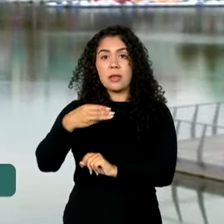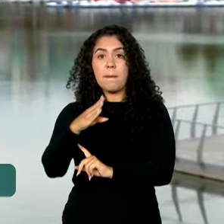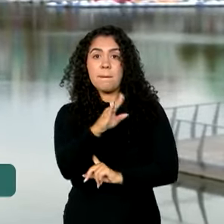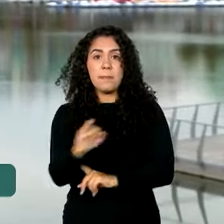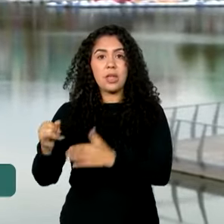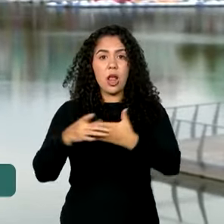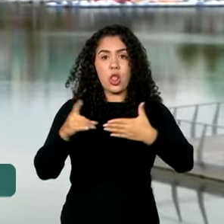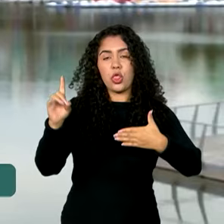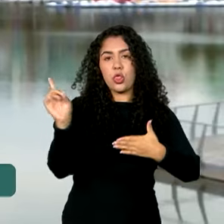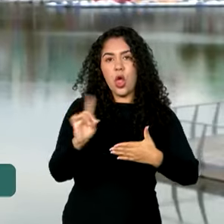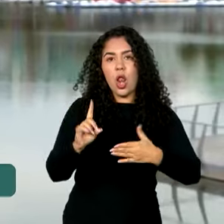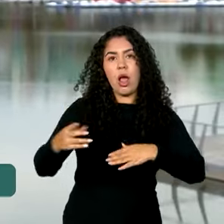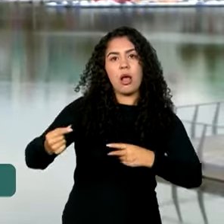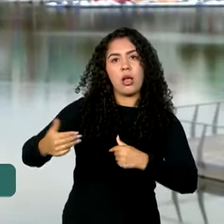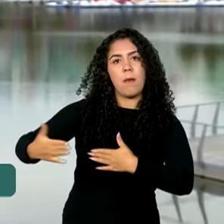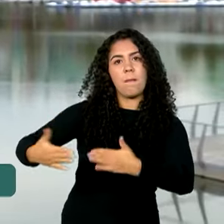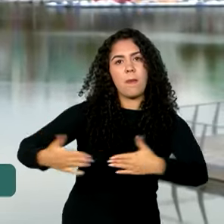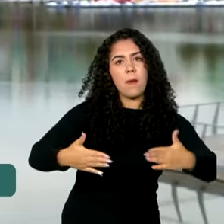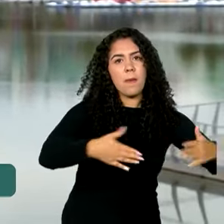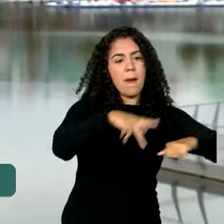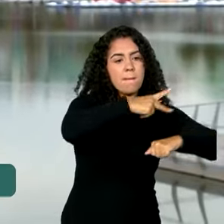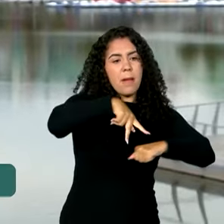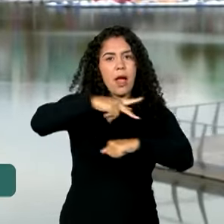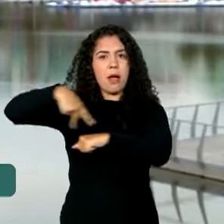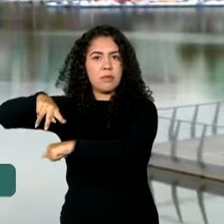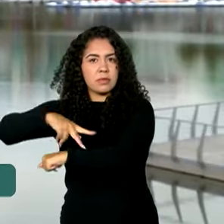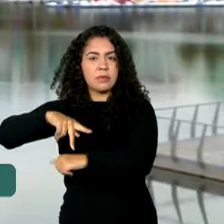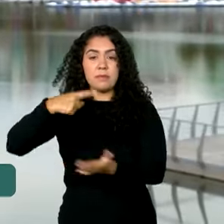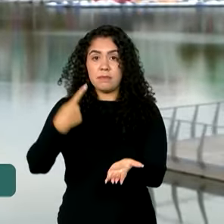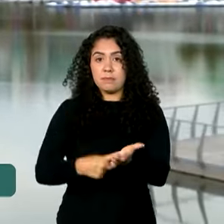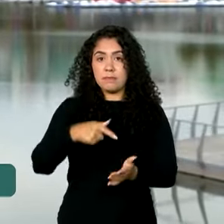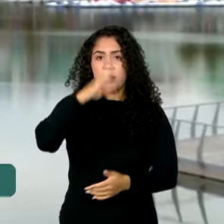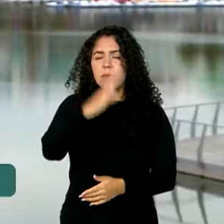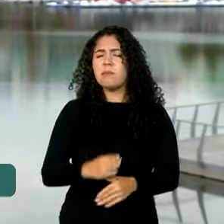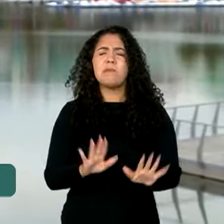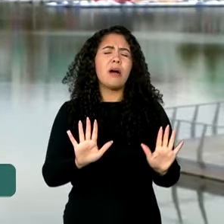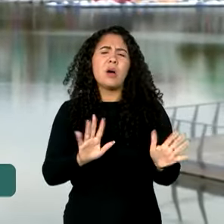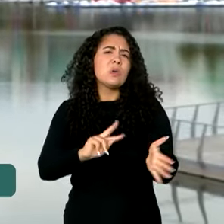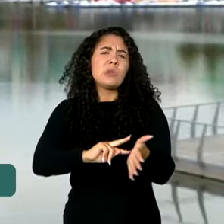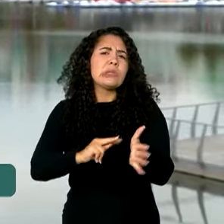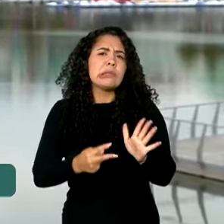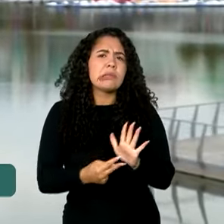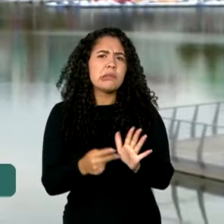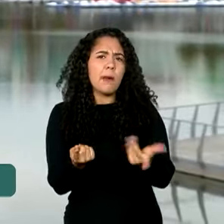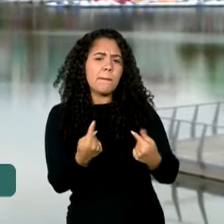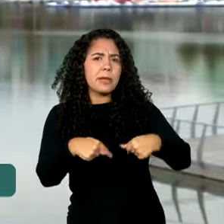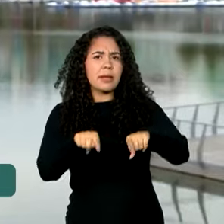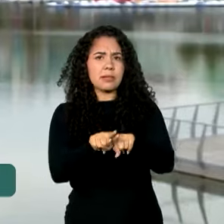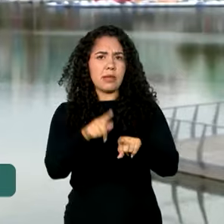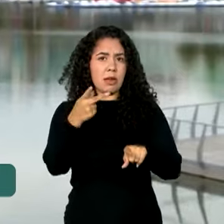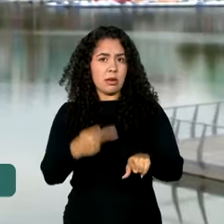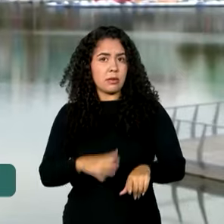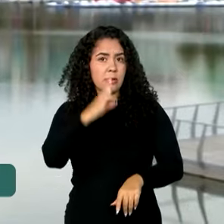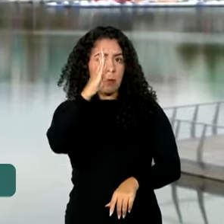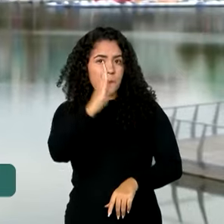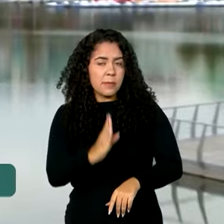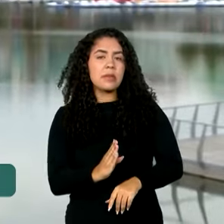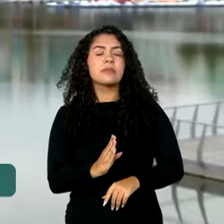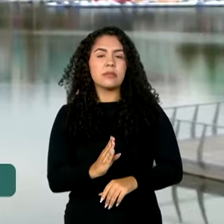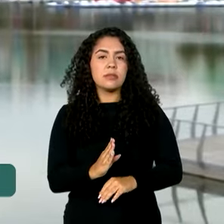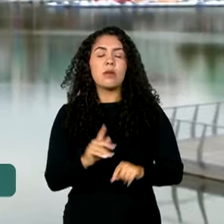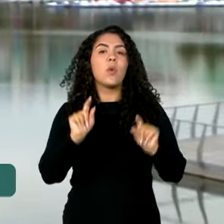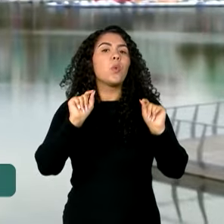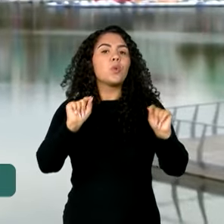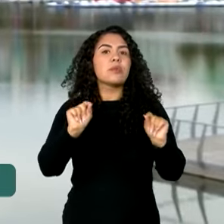de dólares em comércio bilateral com o Brasil. Mas o que significa essa parceria para o nosso país e o que está